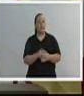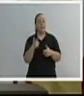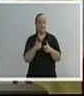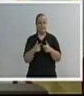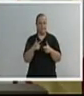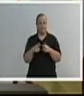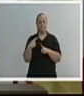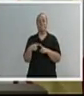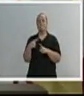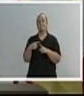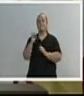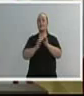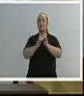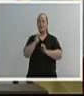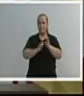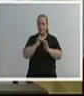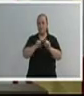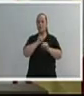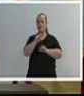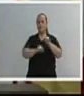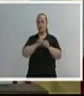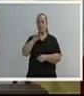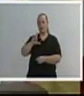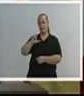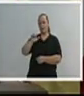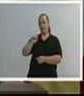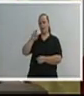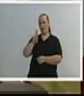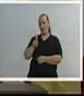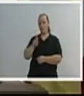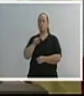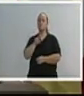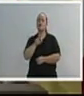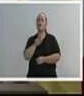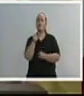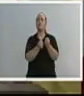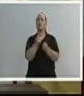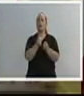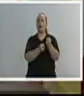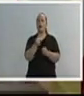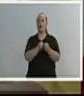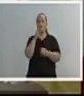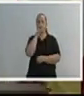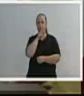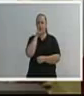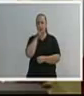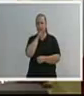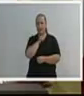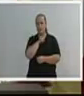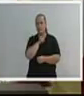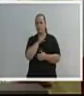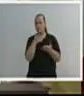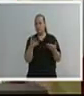município porque não conseguem renovar a LAU. Eu acho que a LAU devia ser igual um documento de carro. Venceu, você vai lá e renova. Você só vai fazer